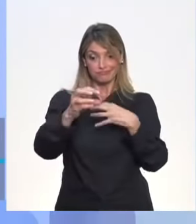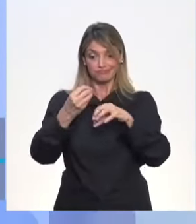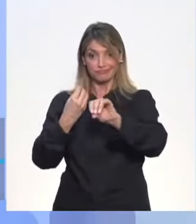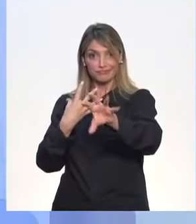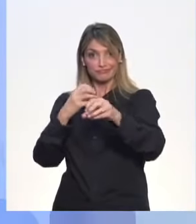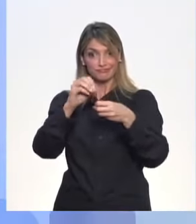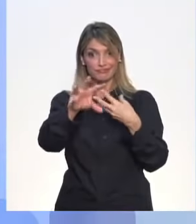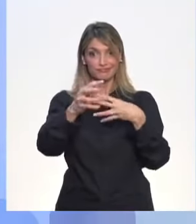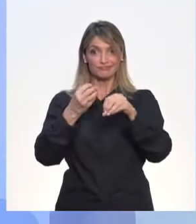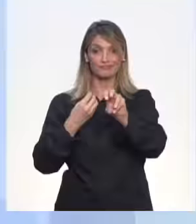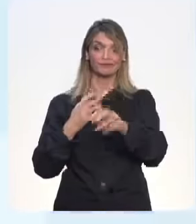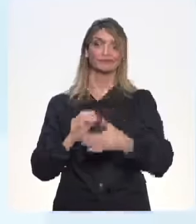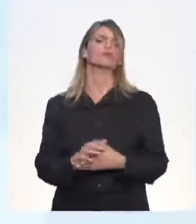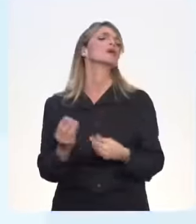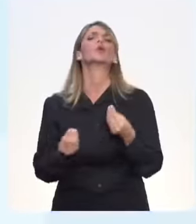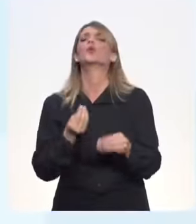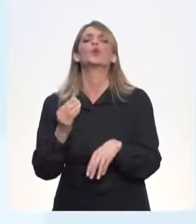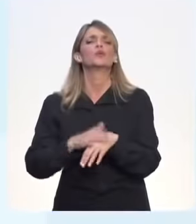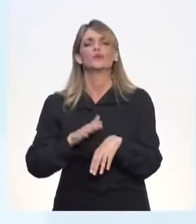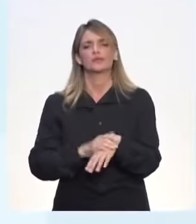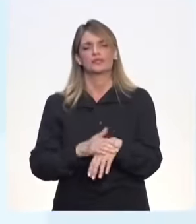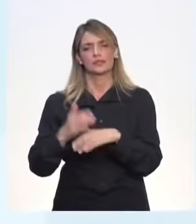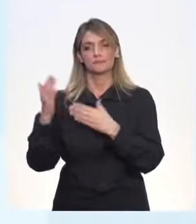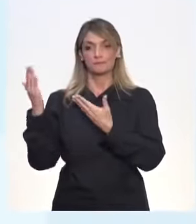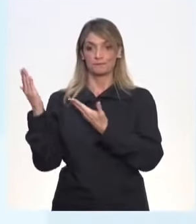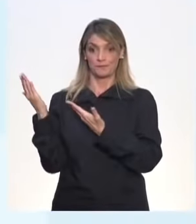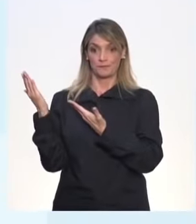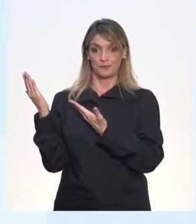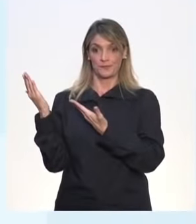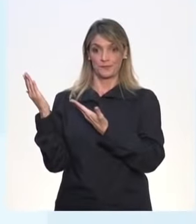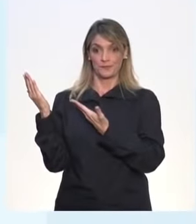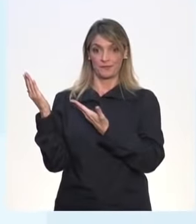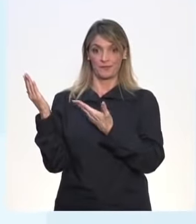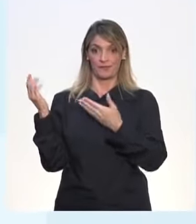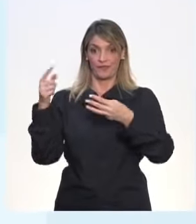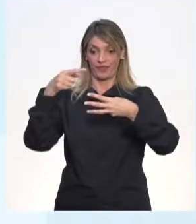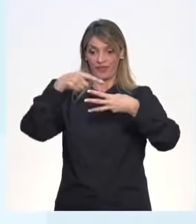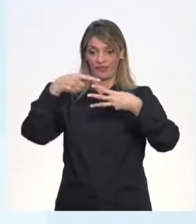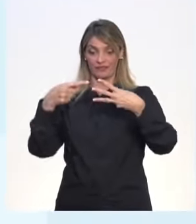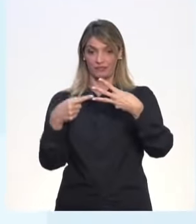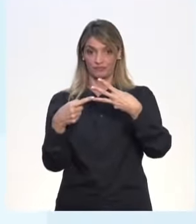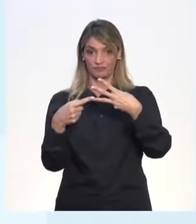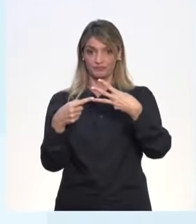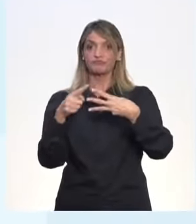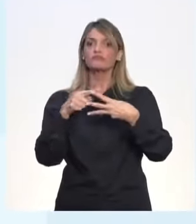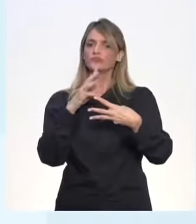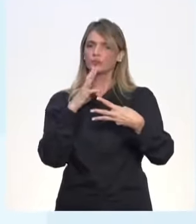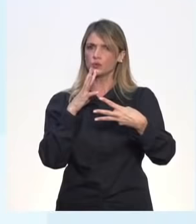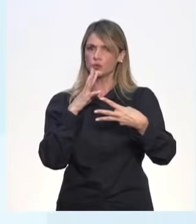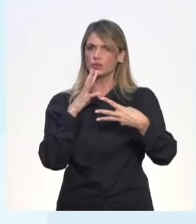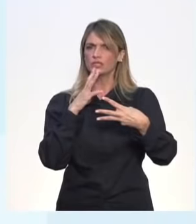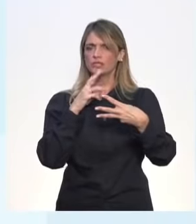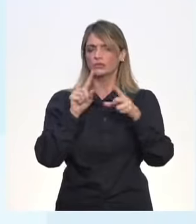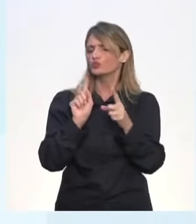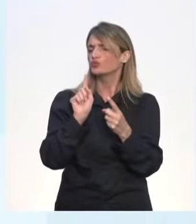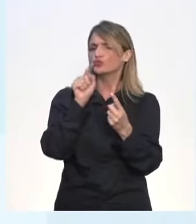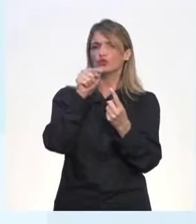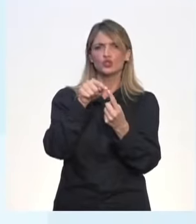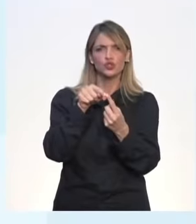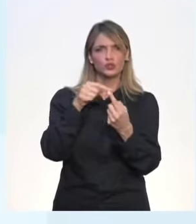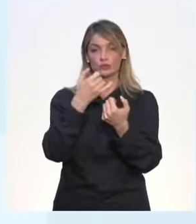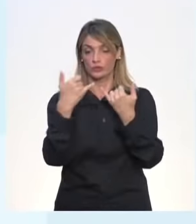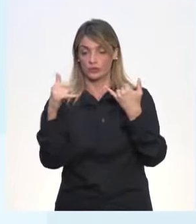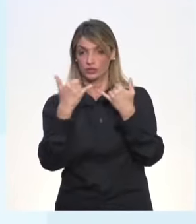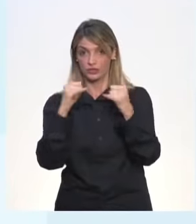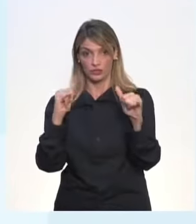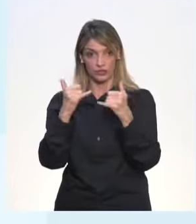como é que a gente vai fazer isso dentre de destaque a gente vai fazer conhecendo um pouquinho mais as modalidades de